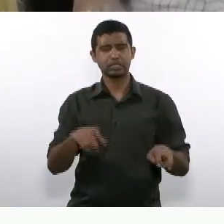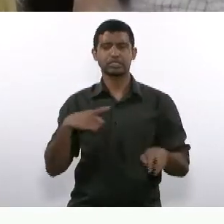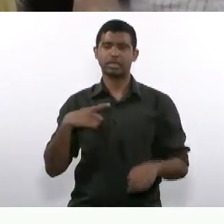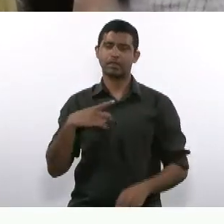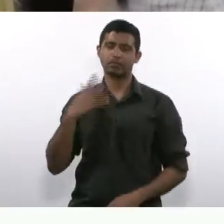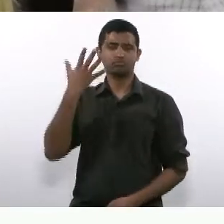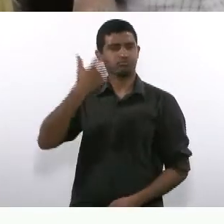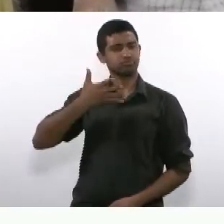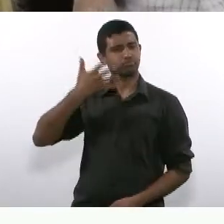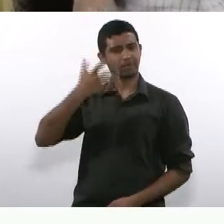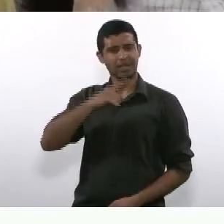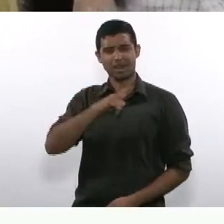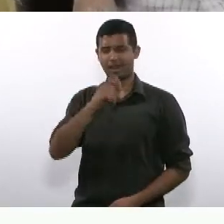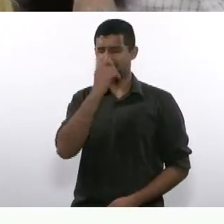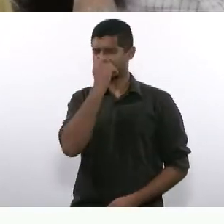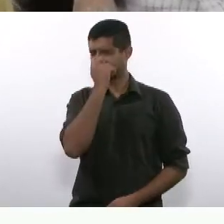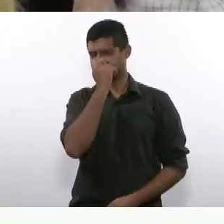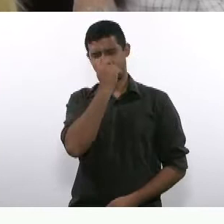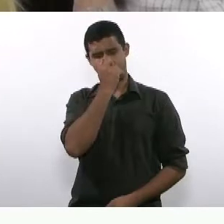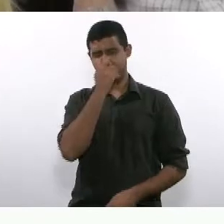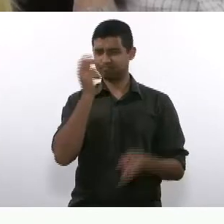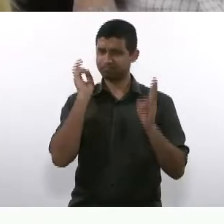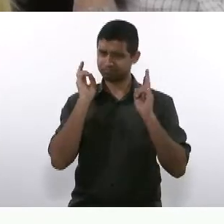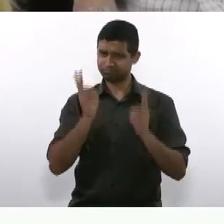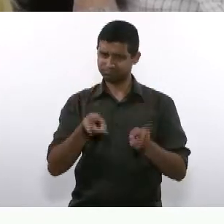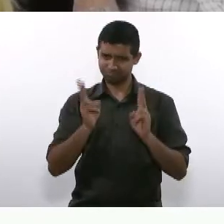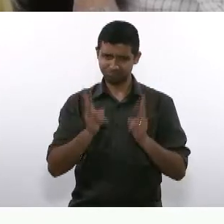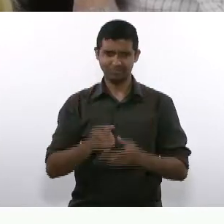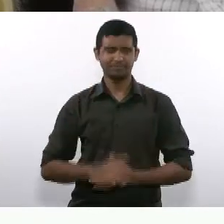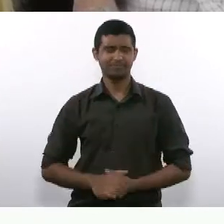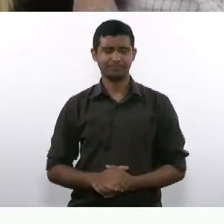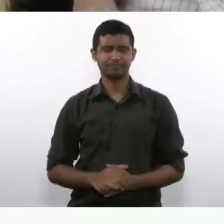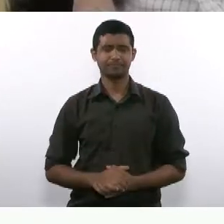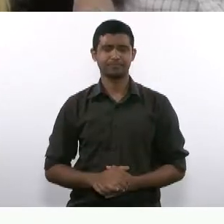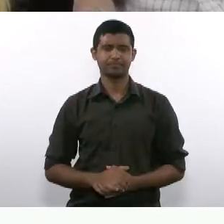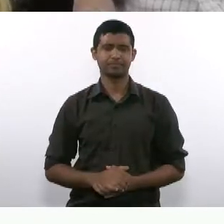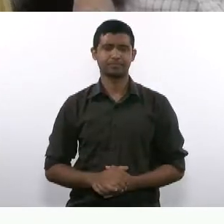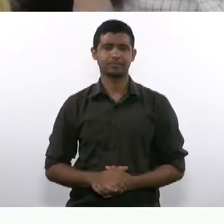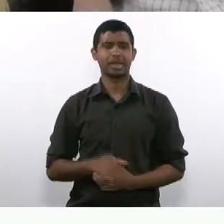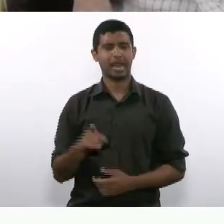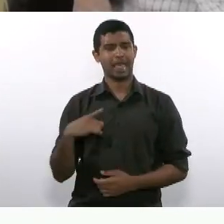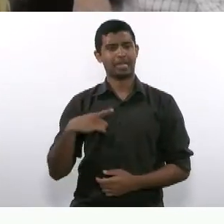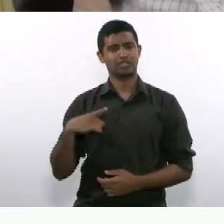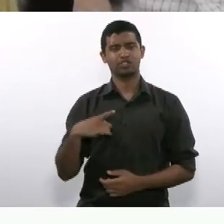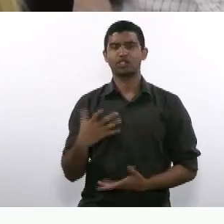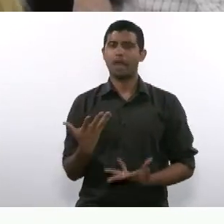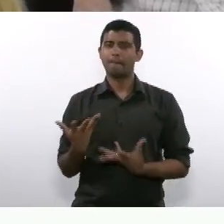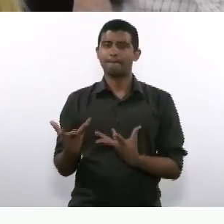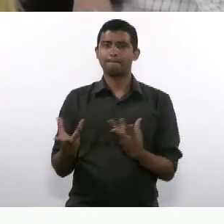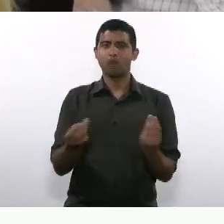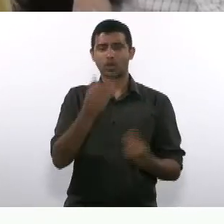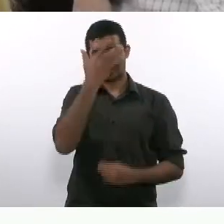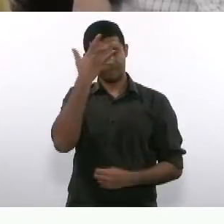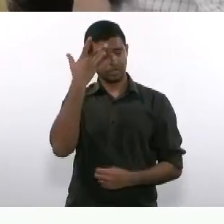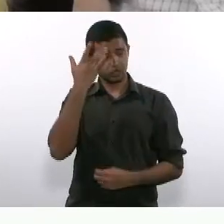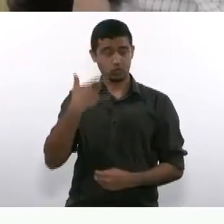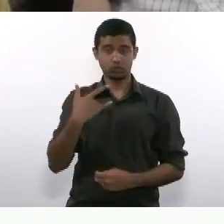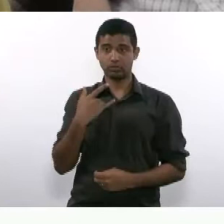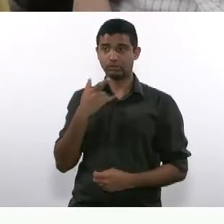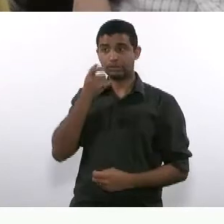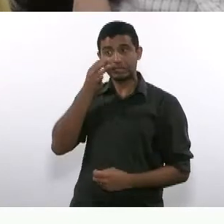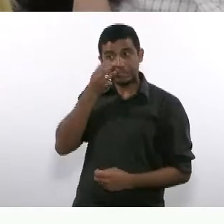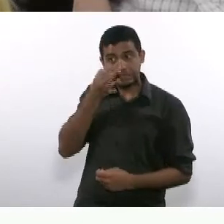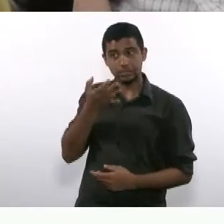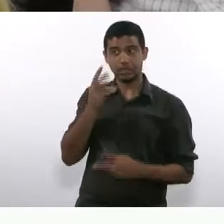O auditório ficou lotado o tempo todo. A gente teria muito mais gente assistindo as palestras se a gente tivesse mais